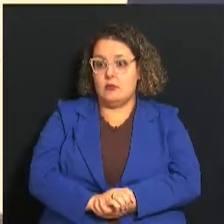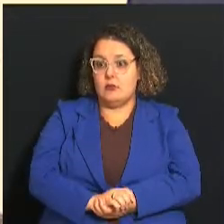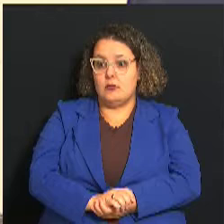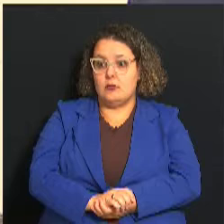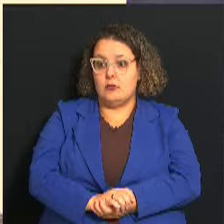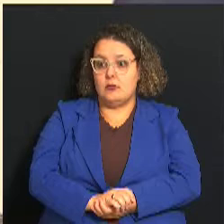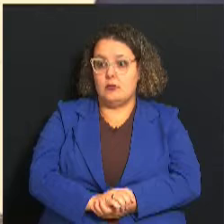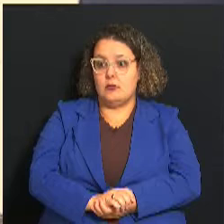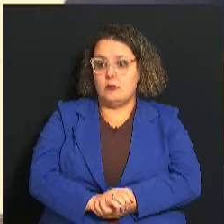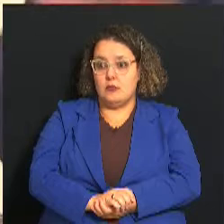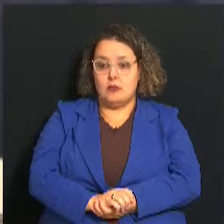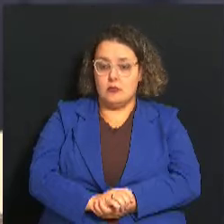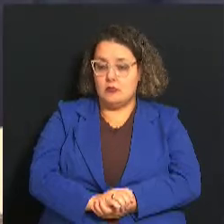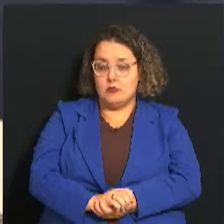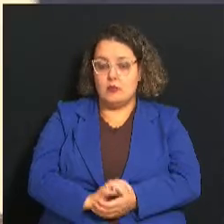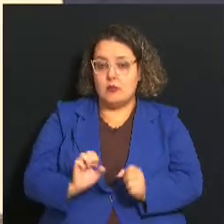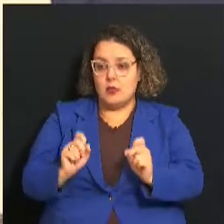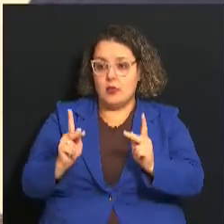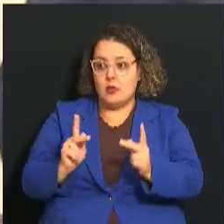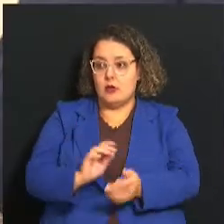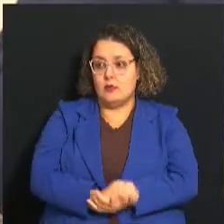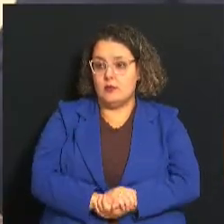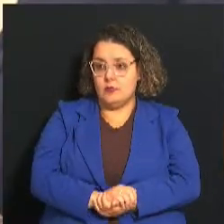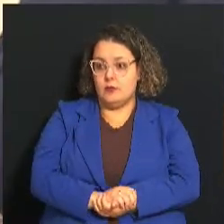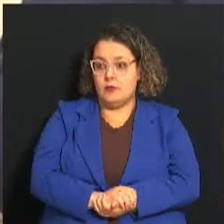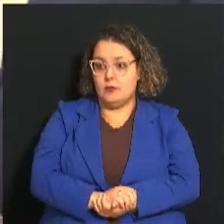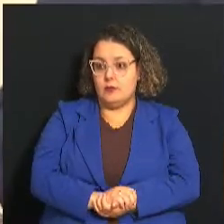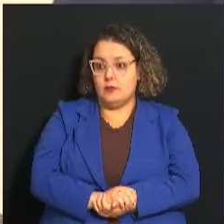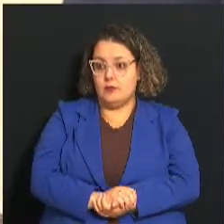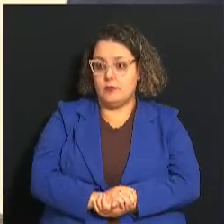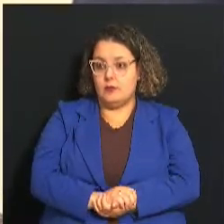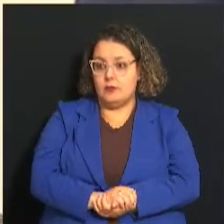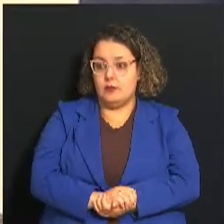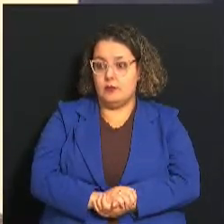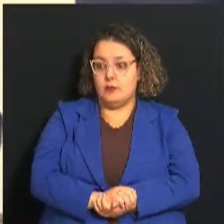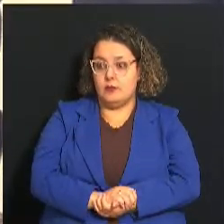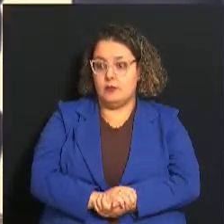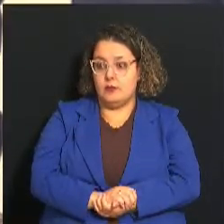Ok? Pronto. Paulo.